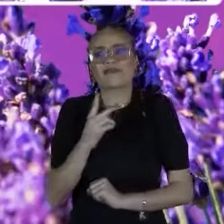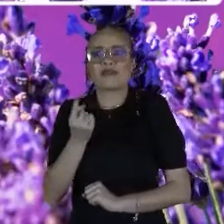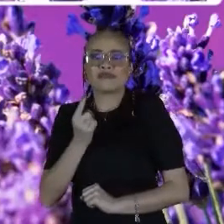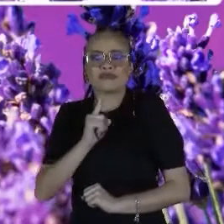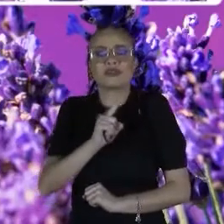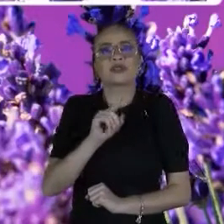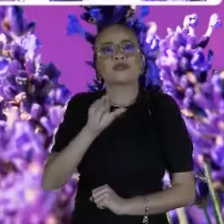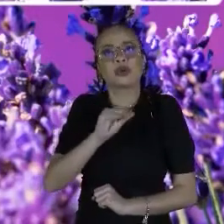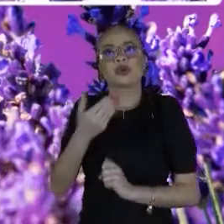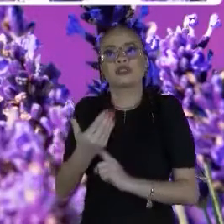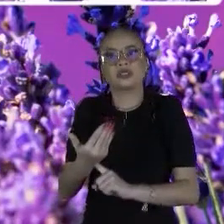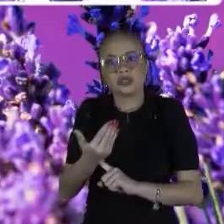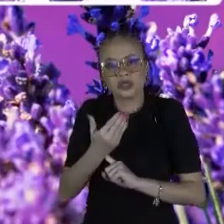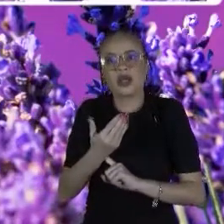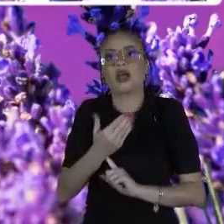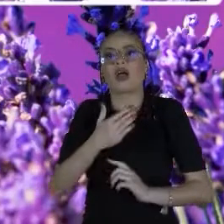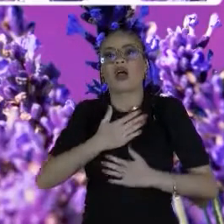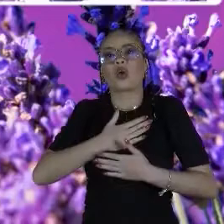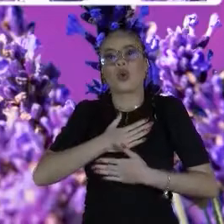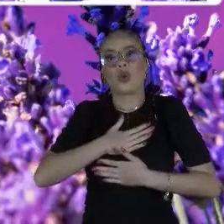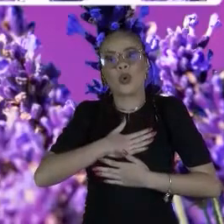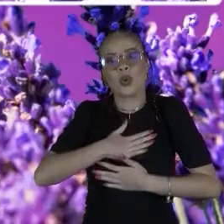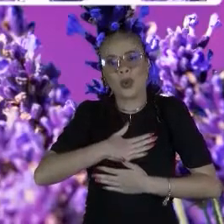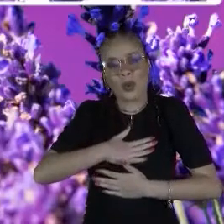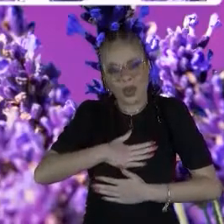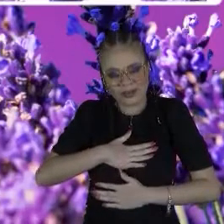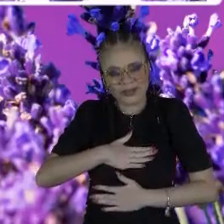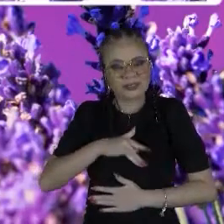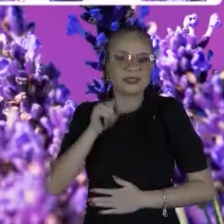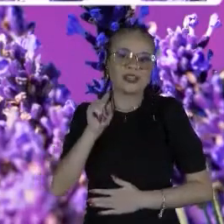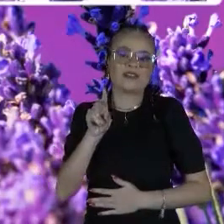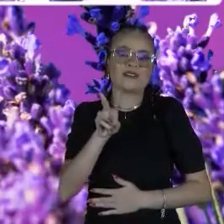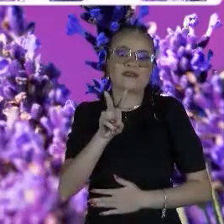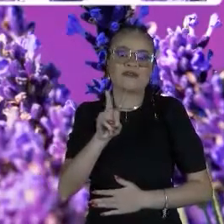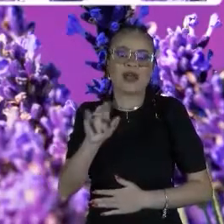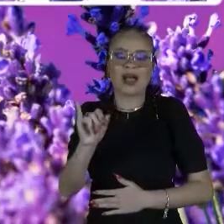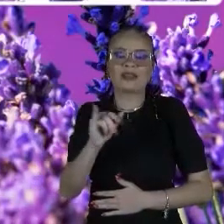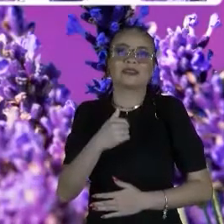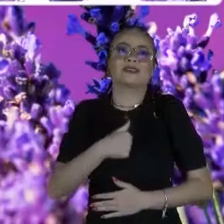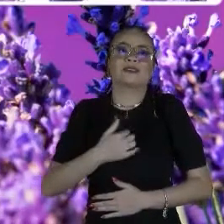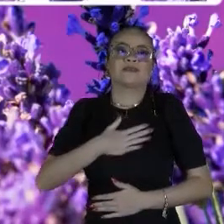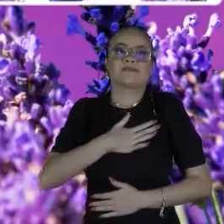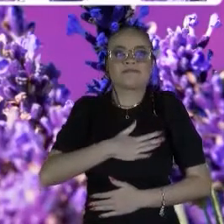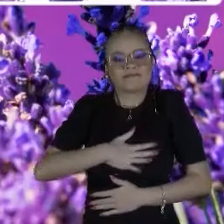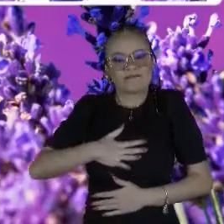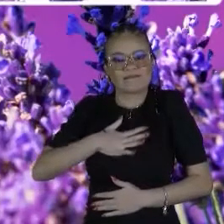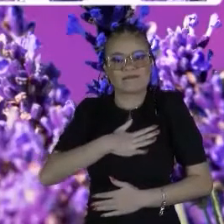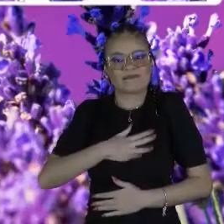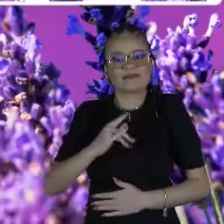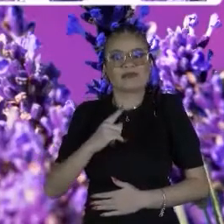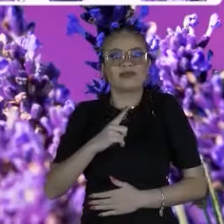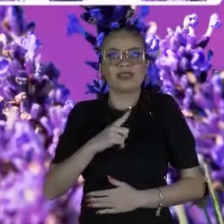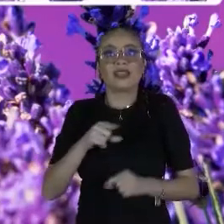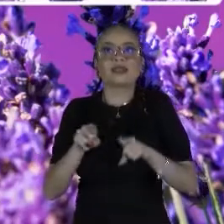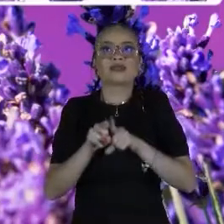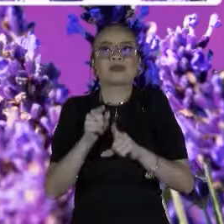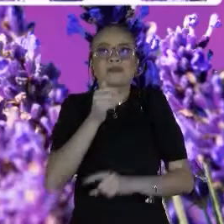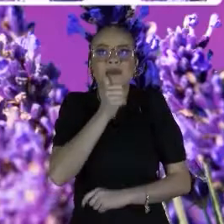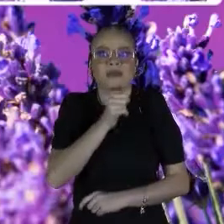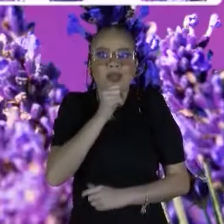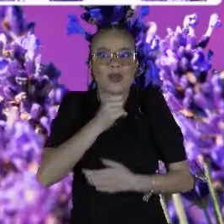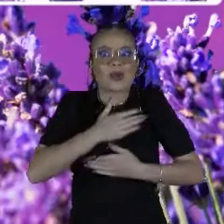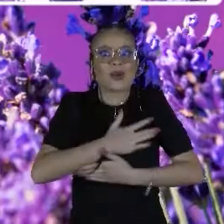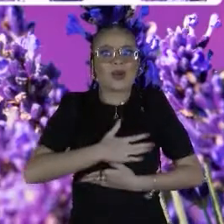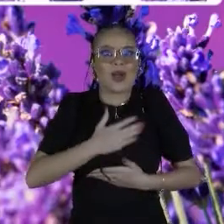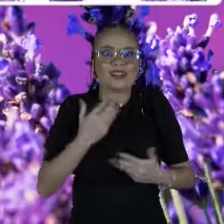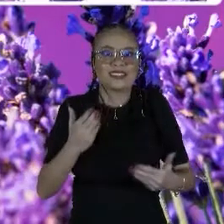umas lavanda que ele vai trazer muito bem então lavando aí é um dos meus queridinhos e eu brinco até o lidinho das mamães